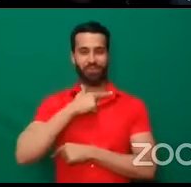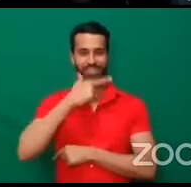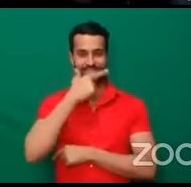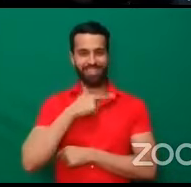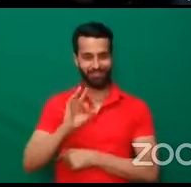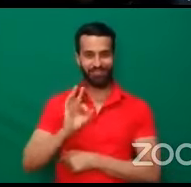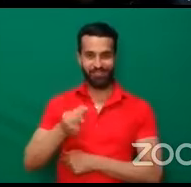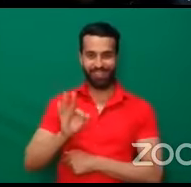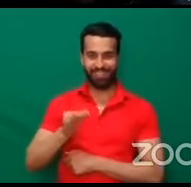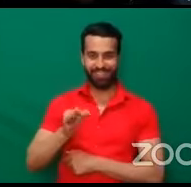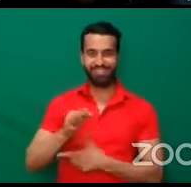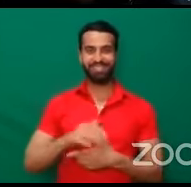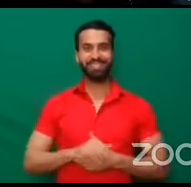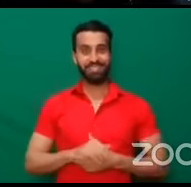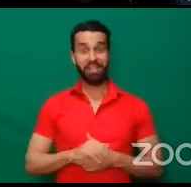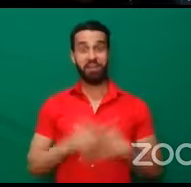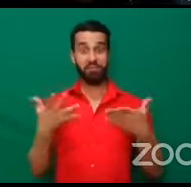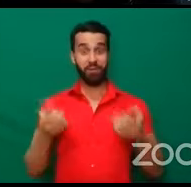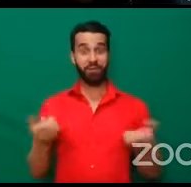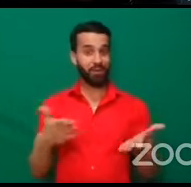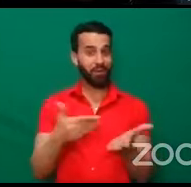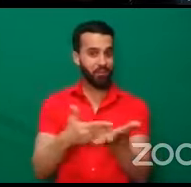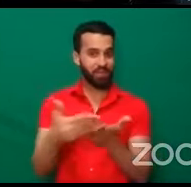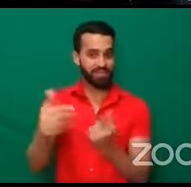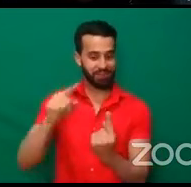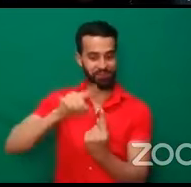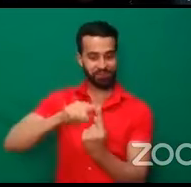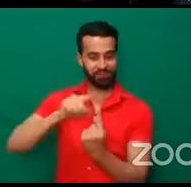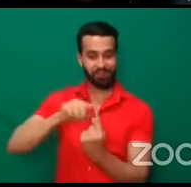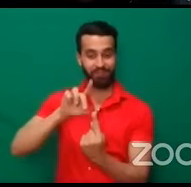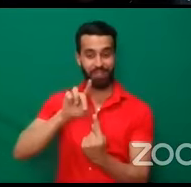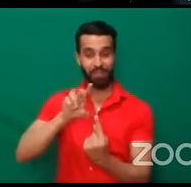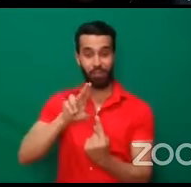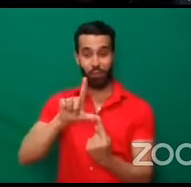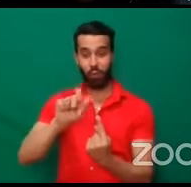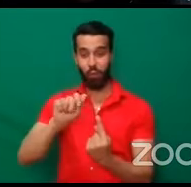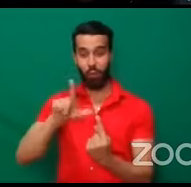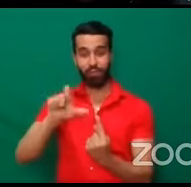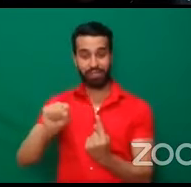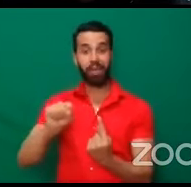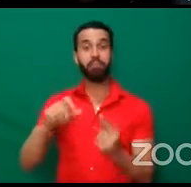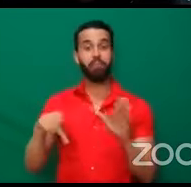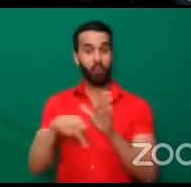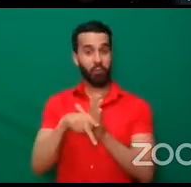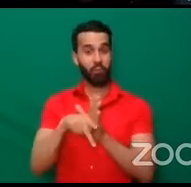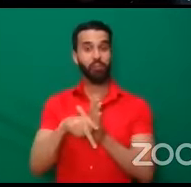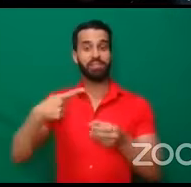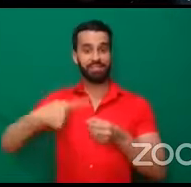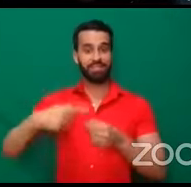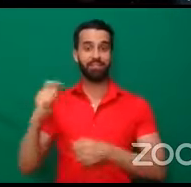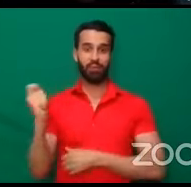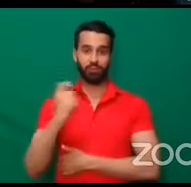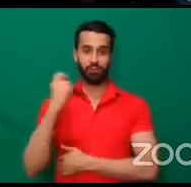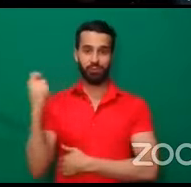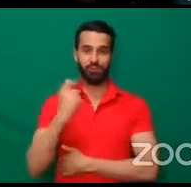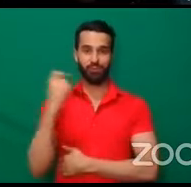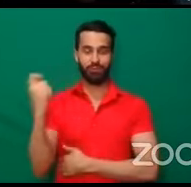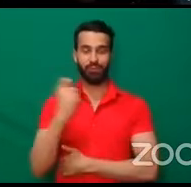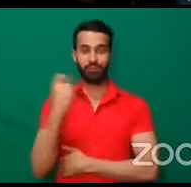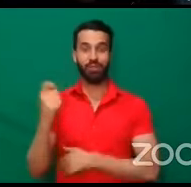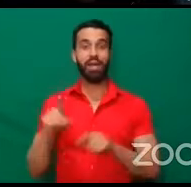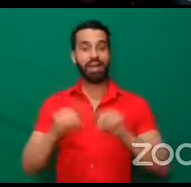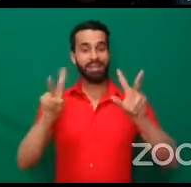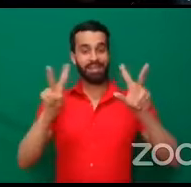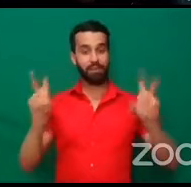Então vamos iniciar com o Douglas aqui, que está falando de Santa Cruz do Sul, do Rio Grande do Sul. E com o filme Máquina de Café em Dia de